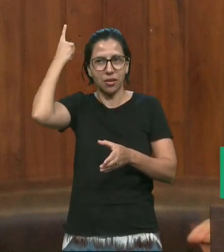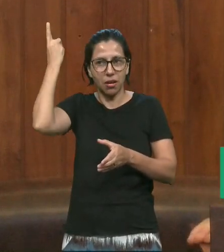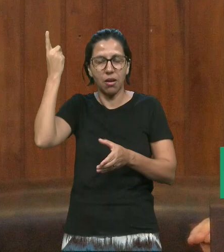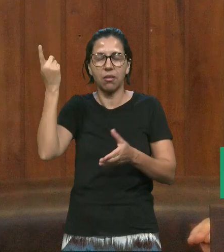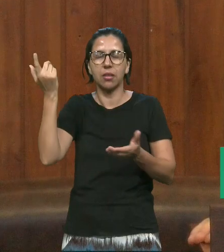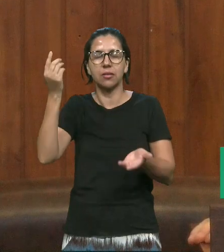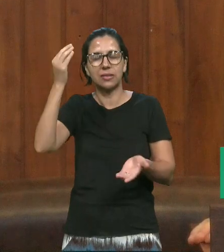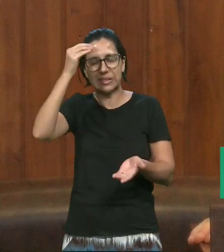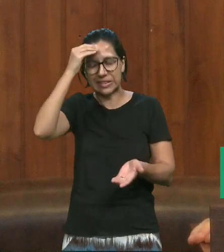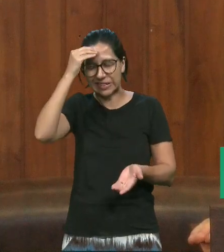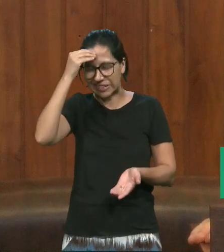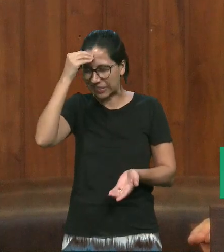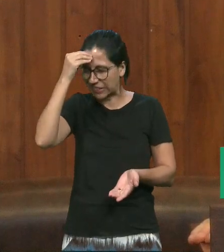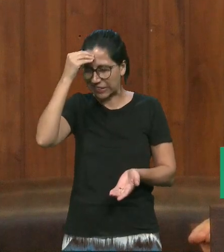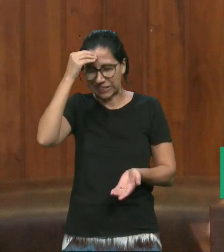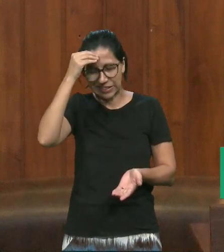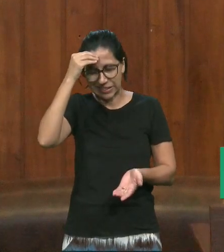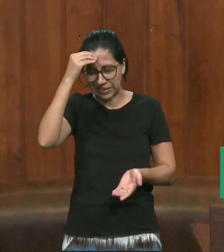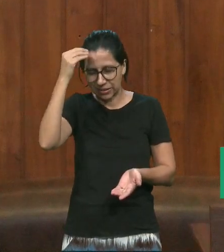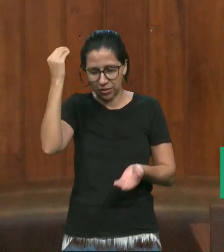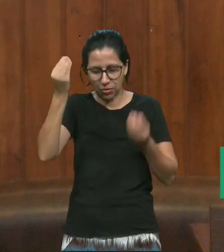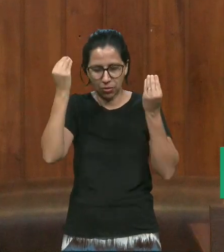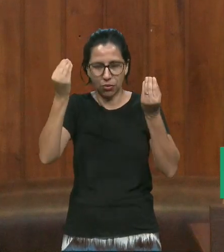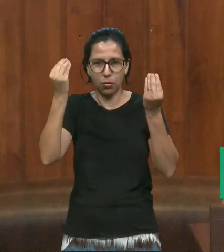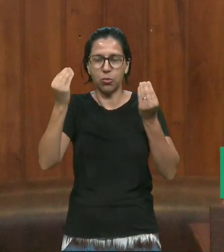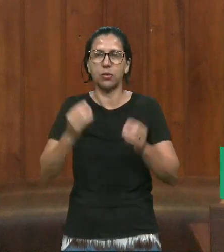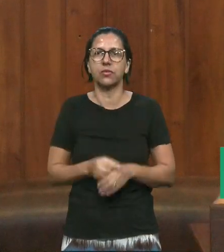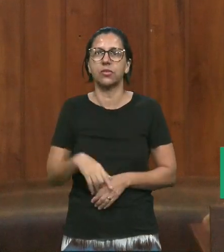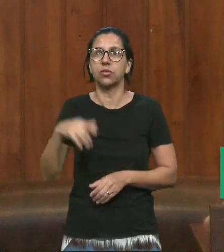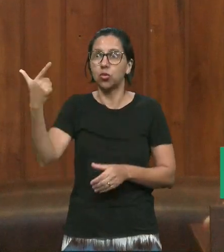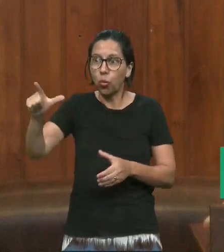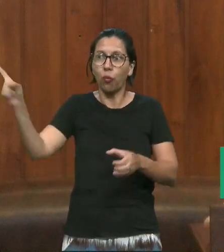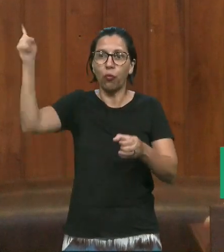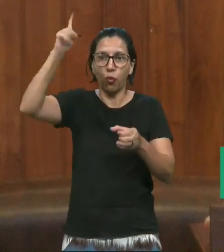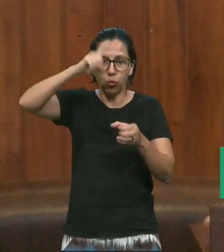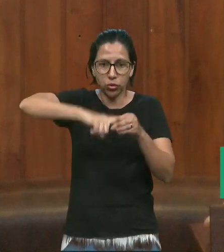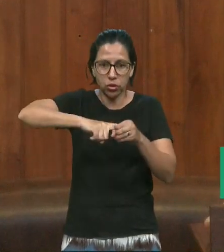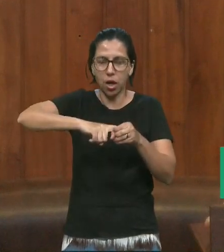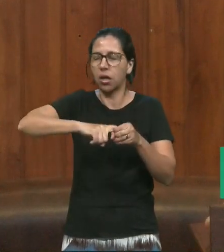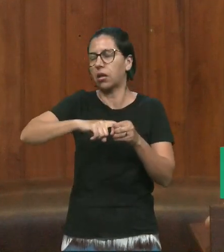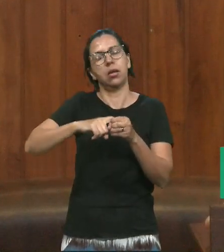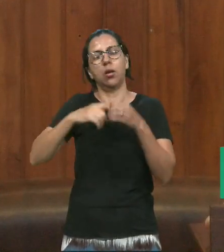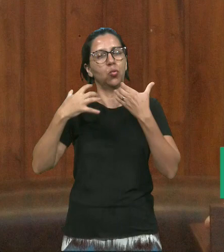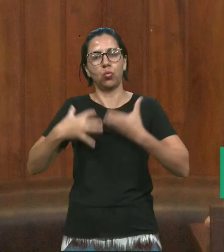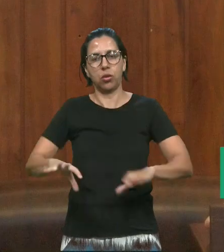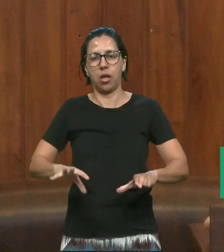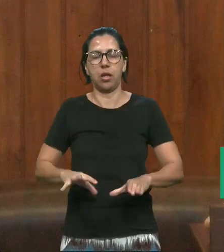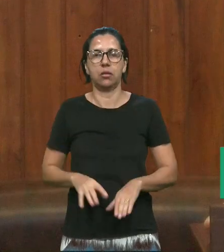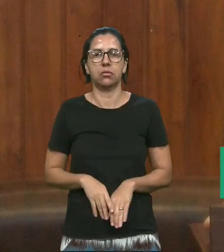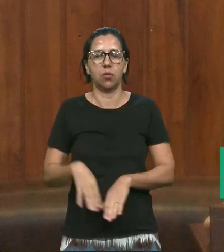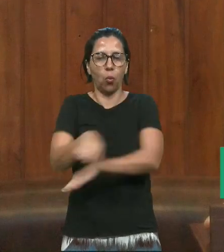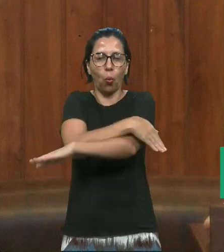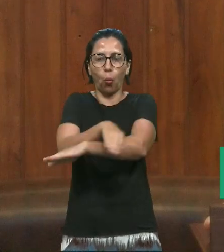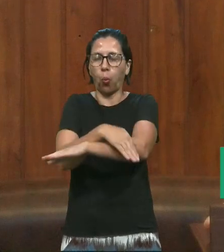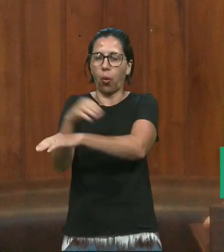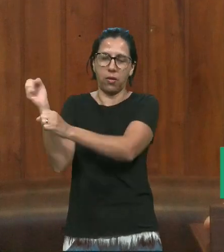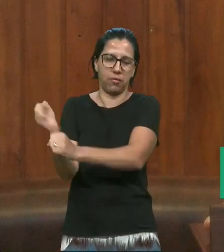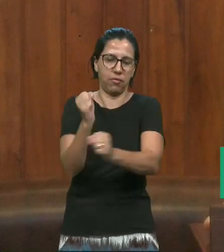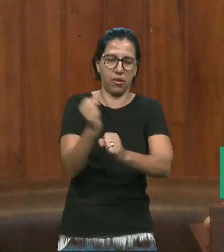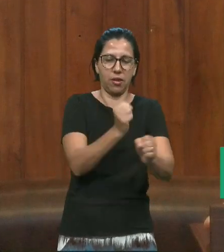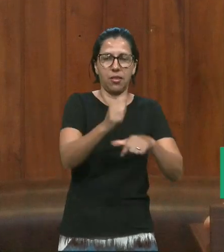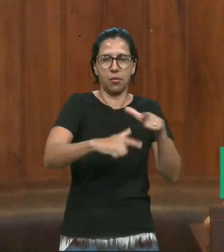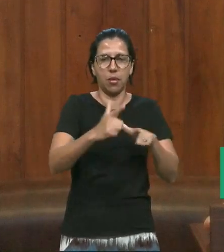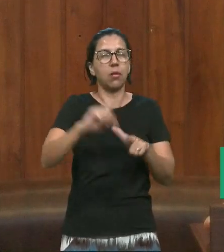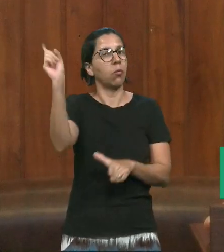parte. E eu quero que você jamais volte, mas nem para varrer a rua. E tem mais, se você administrasse a